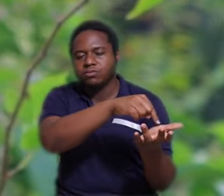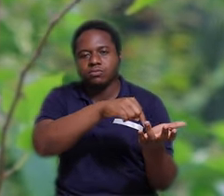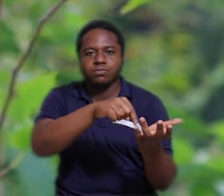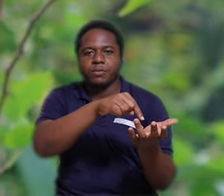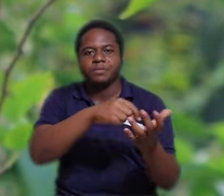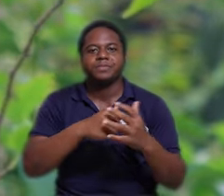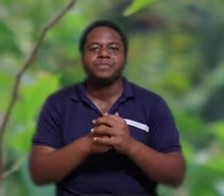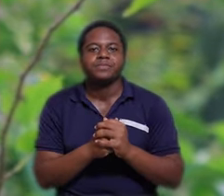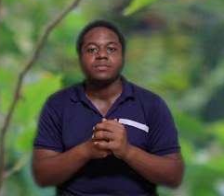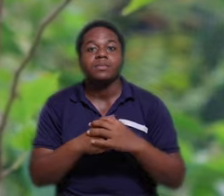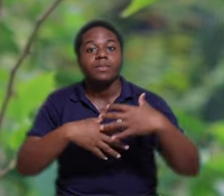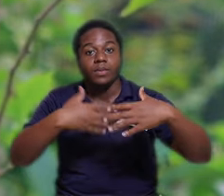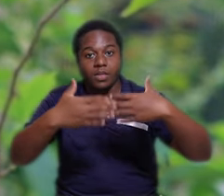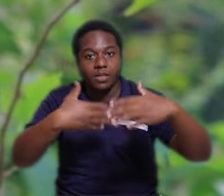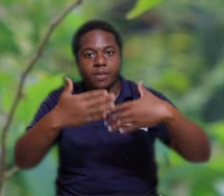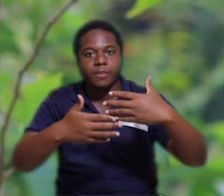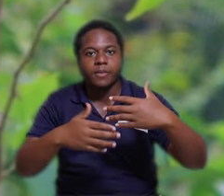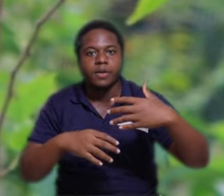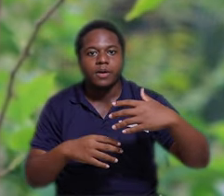Abriu,